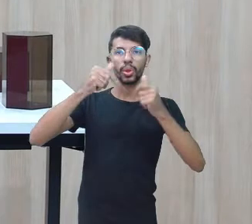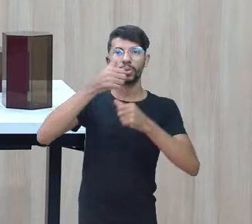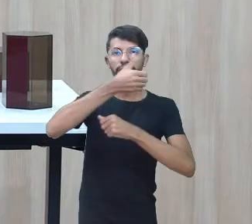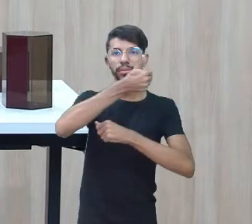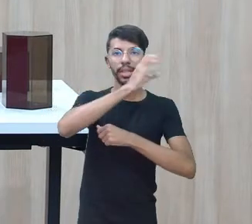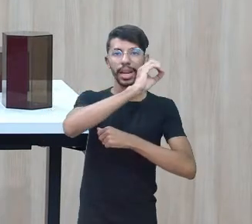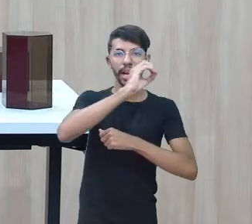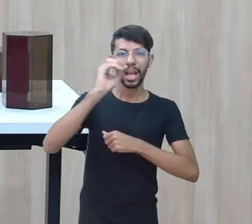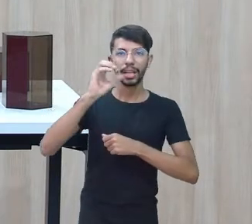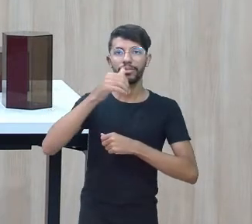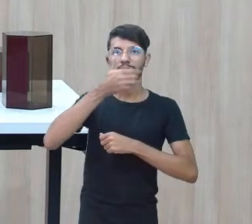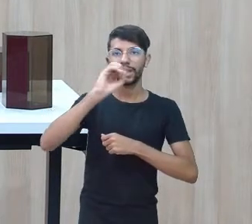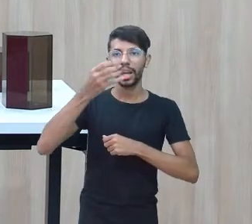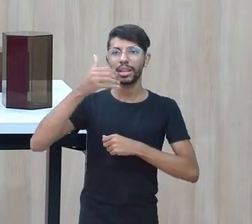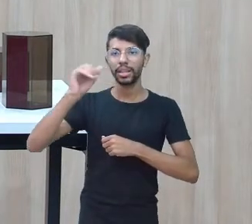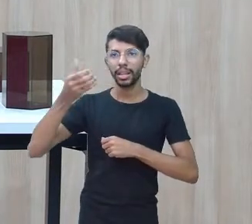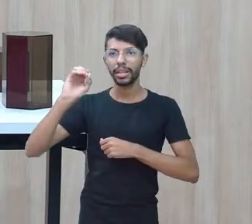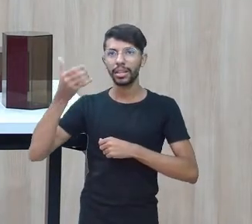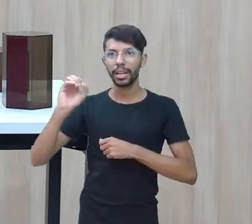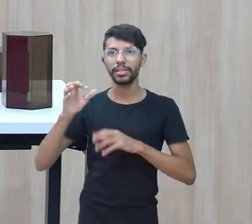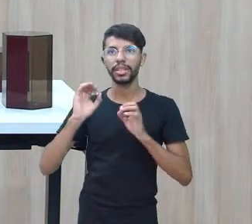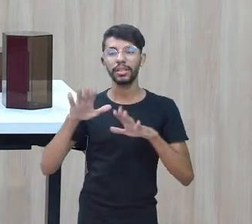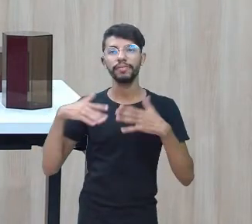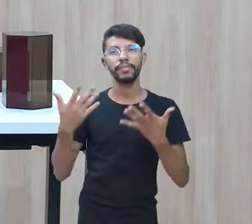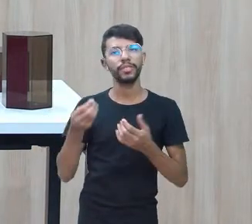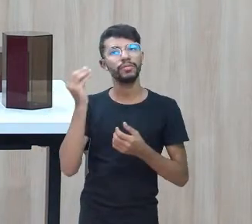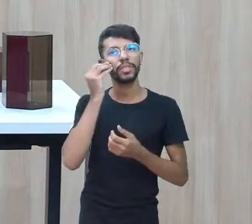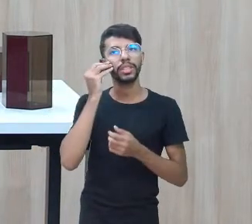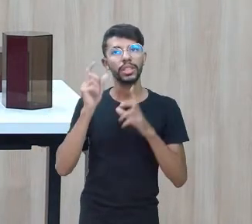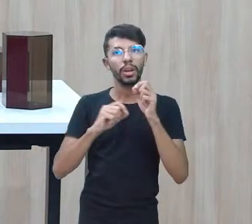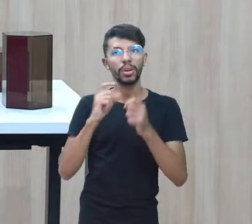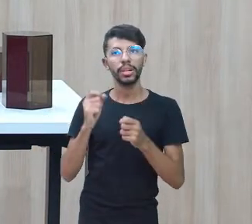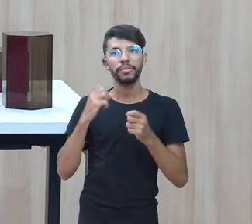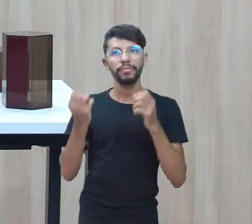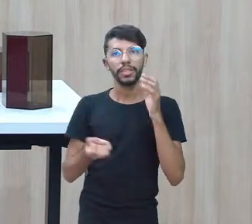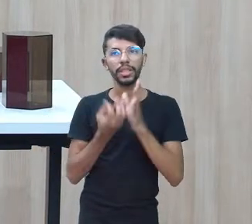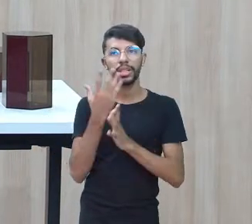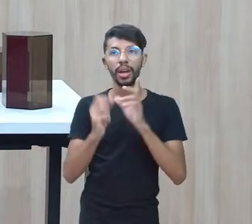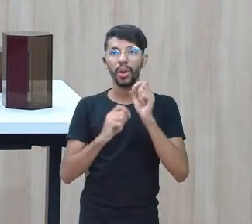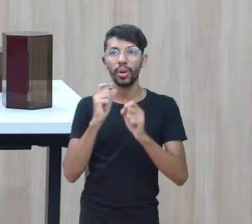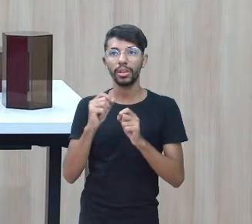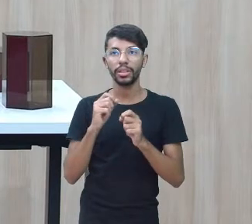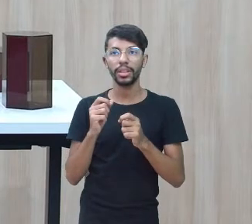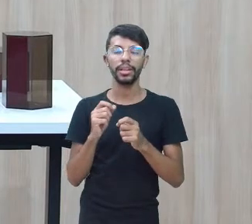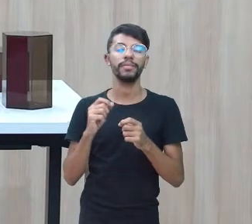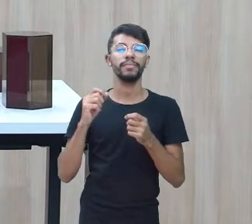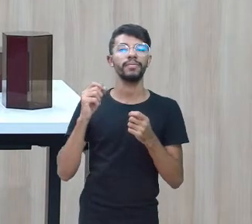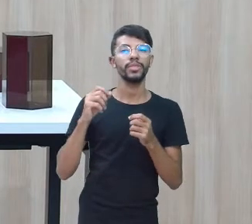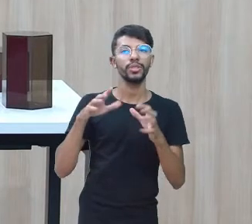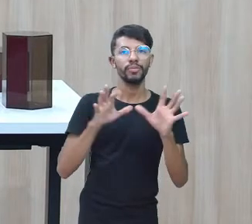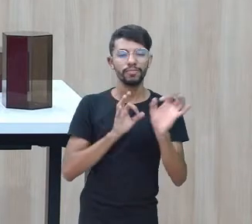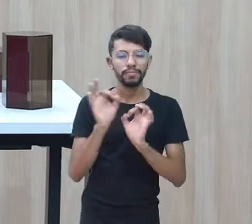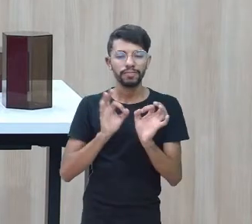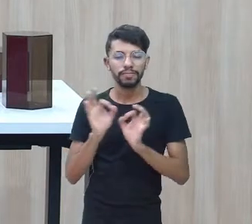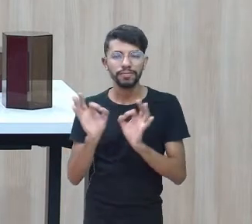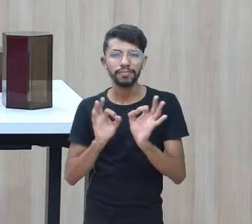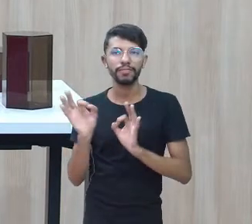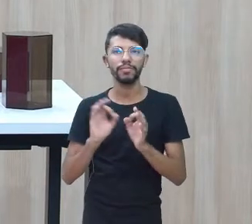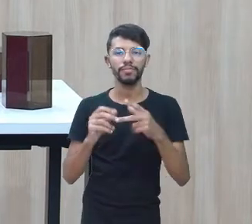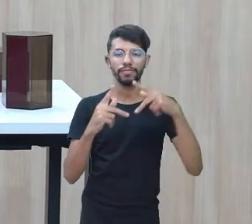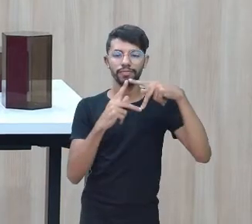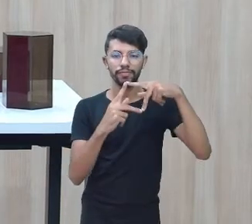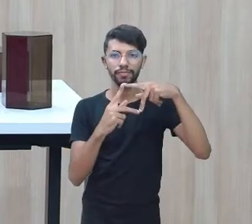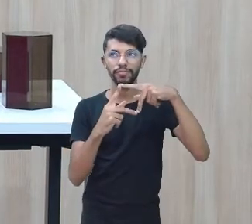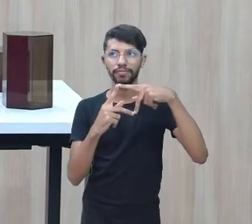montar o esquema desse dadinho para ver quais são os números que estão em cada uma das posições. Se você tem dificuldade